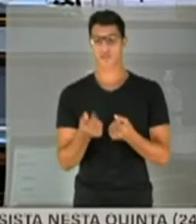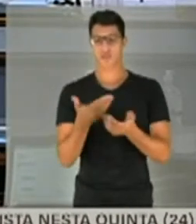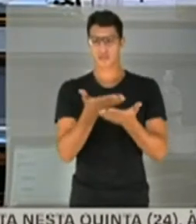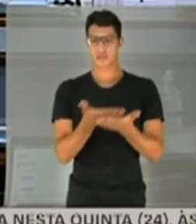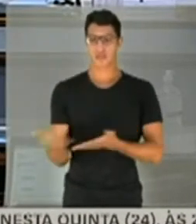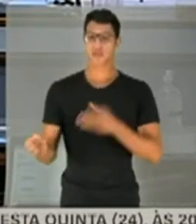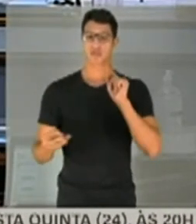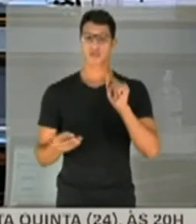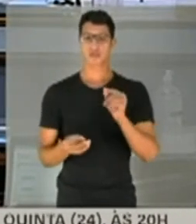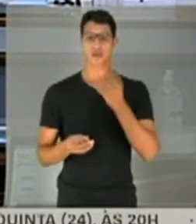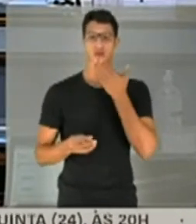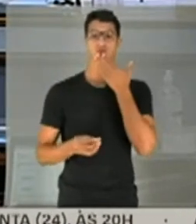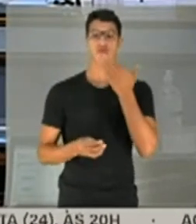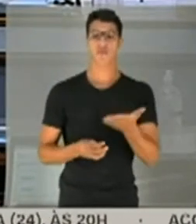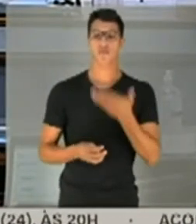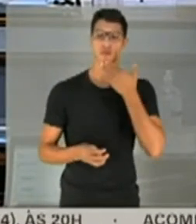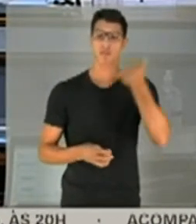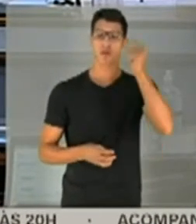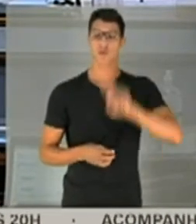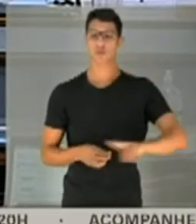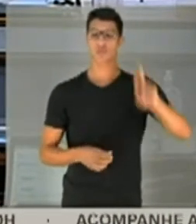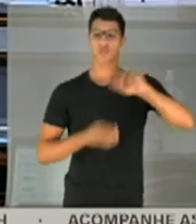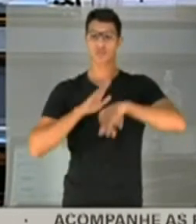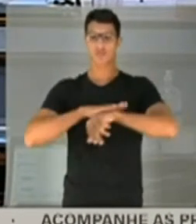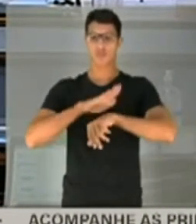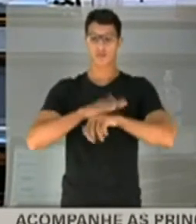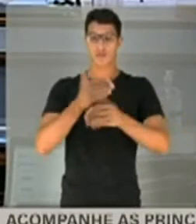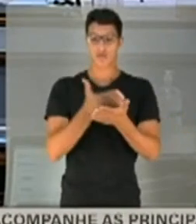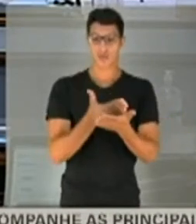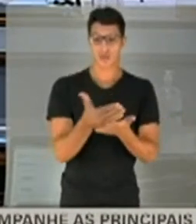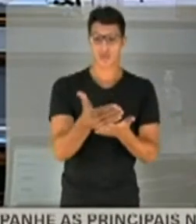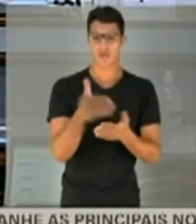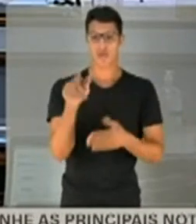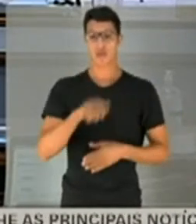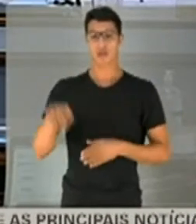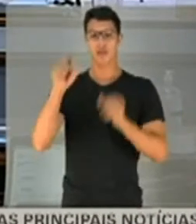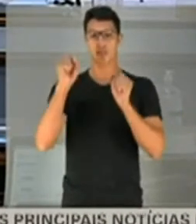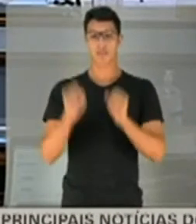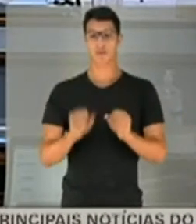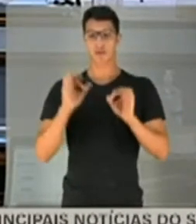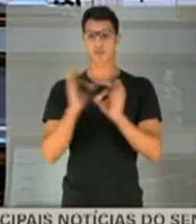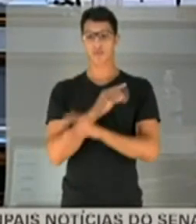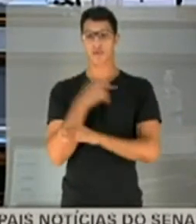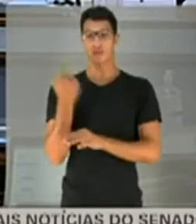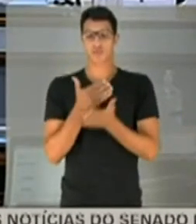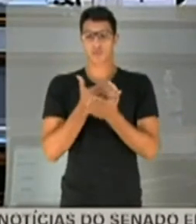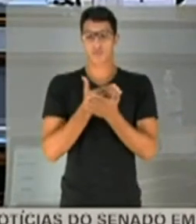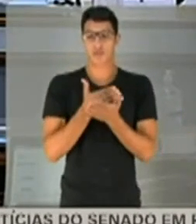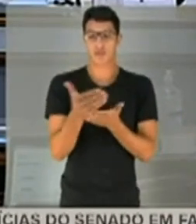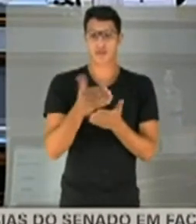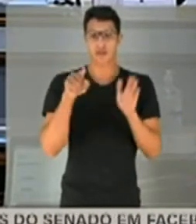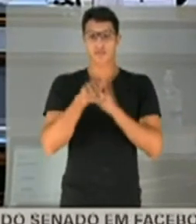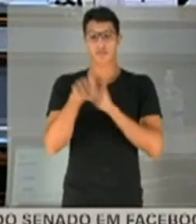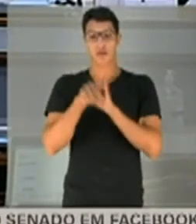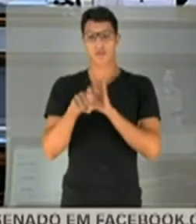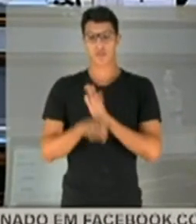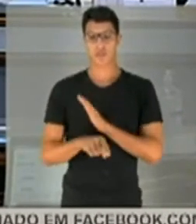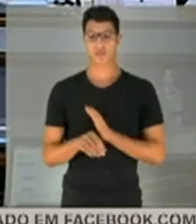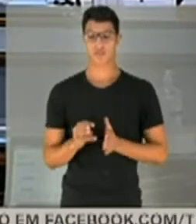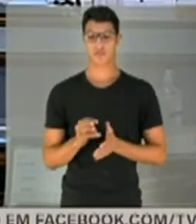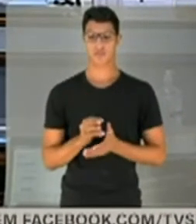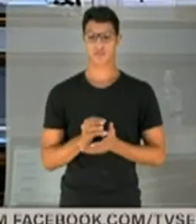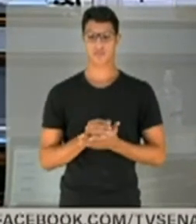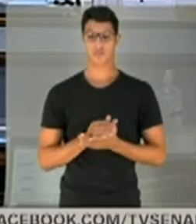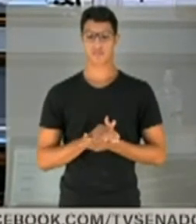deixar que, em favor da melhor utilização do tempo inicial, ele possa concluir para nós começarmos as indagações.